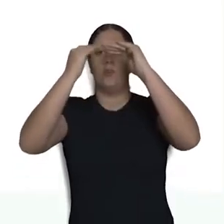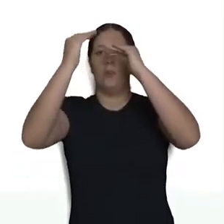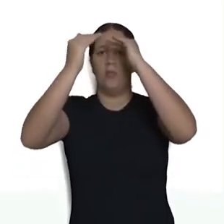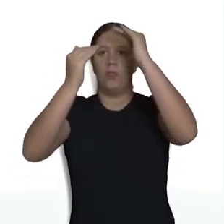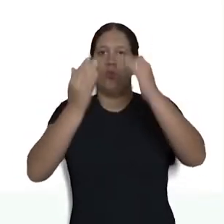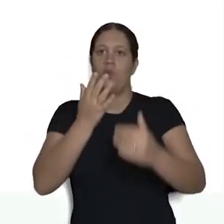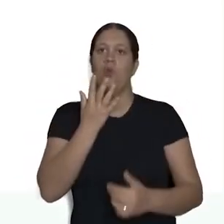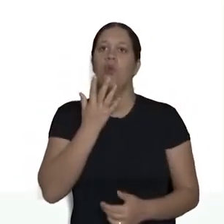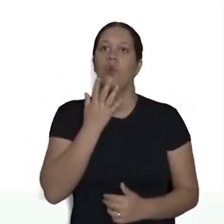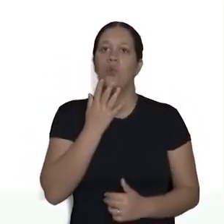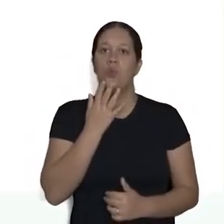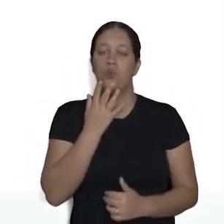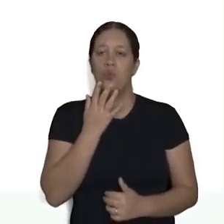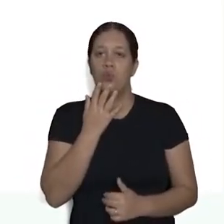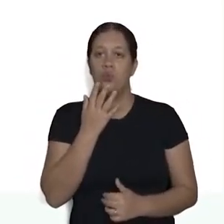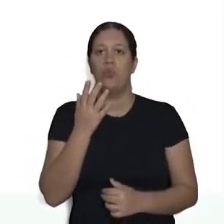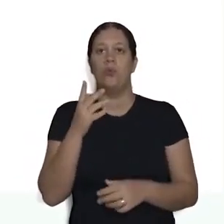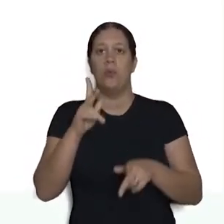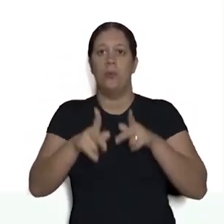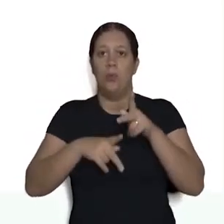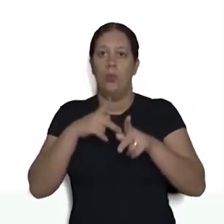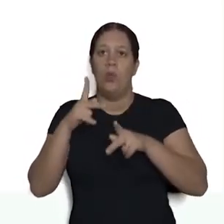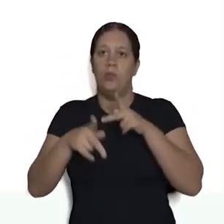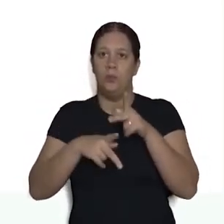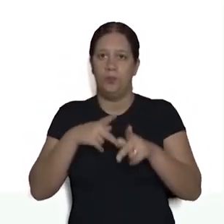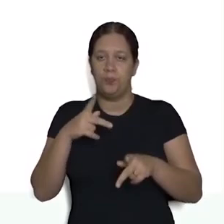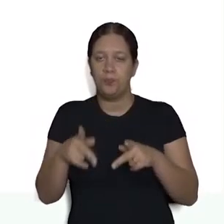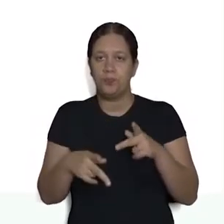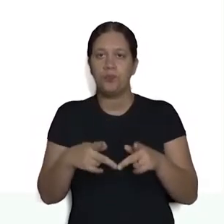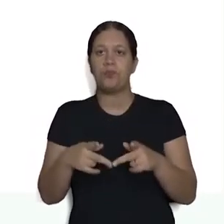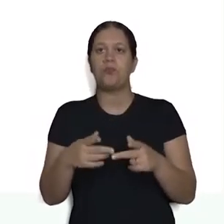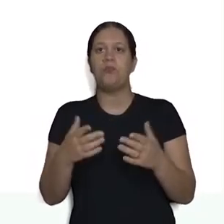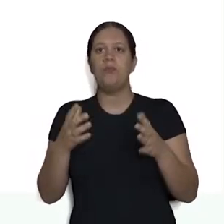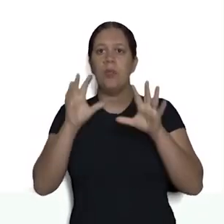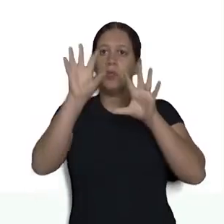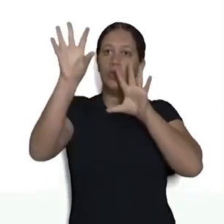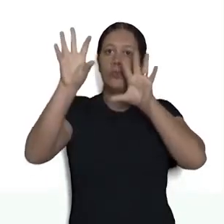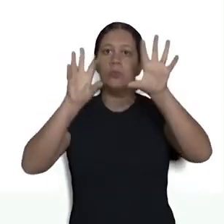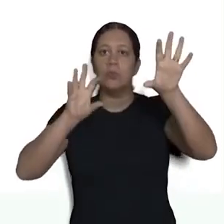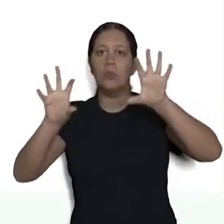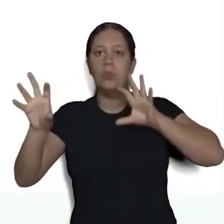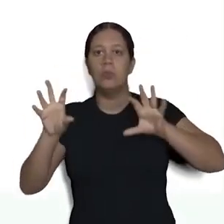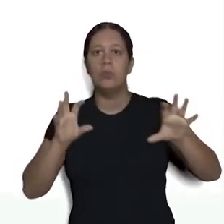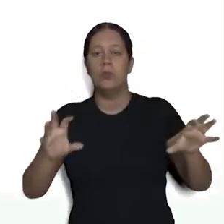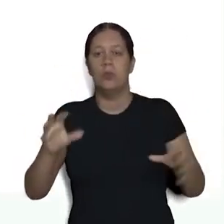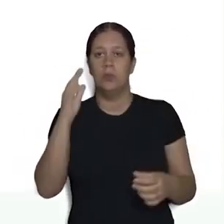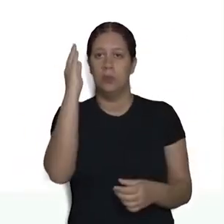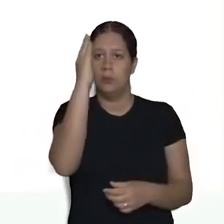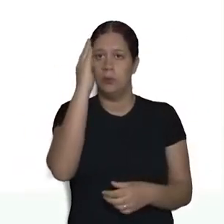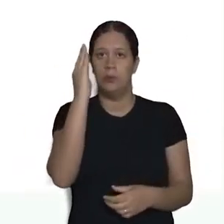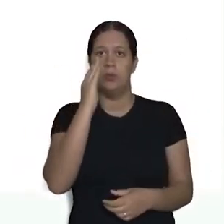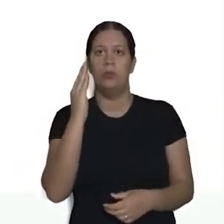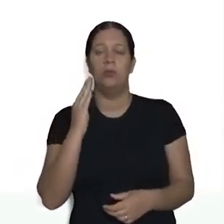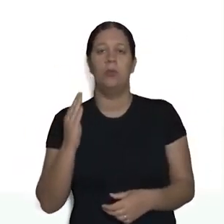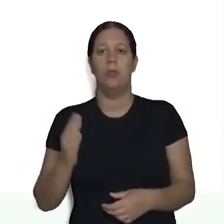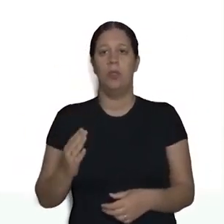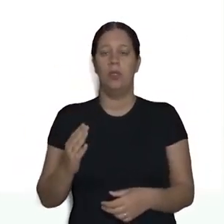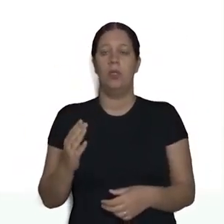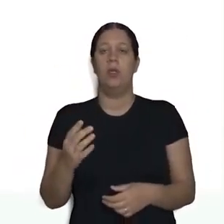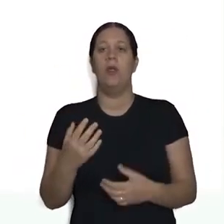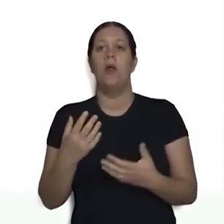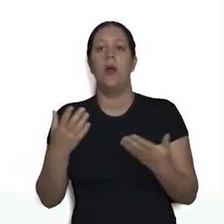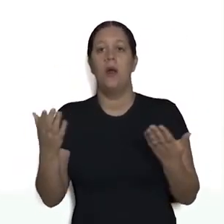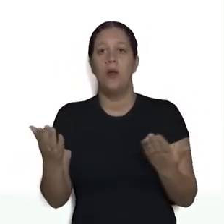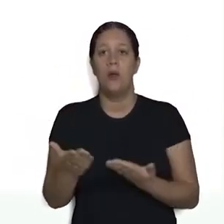é da população. Nós vemos como que está sendo distribuído pelo Brasil. Fazemos essa análise olhando o mapa e essa distribuição.